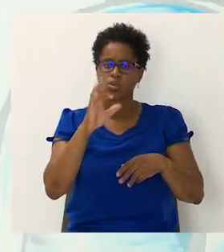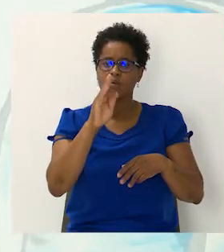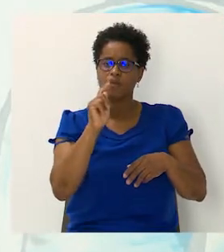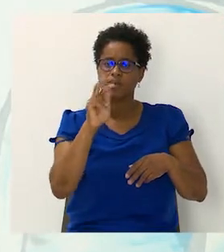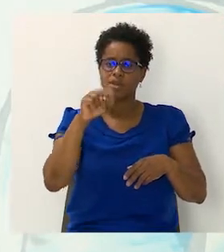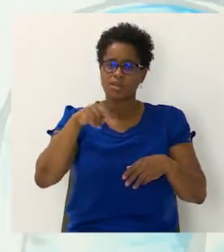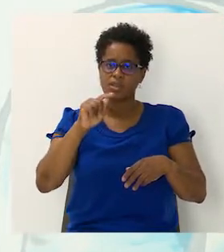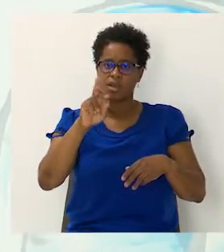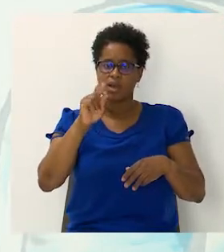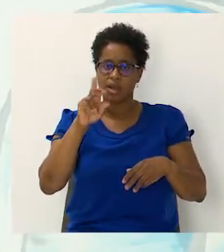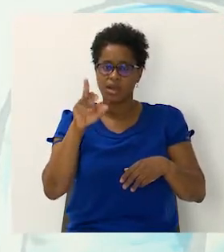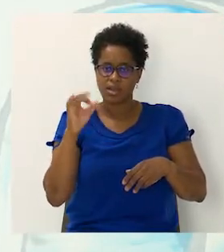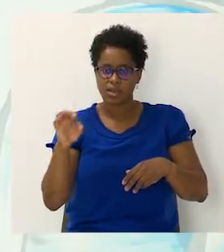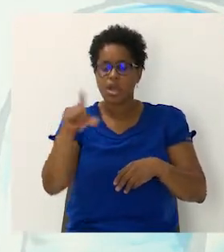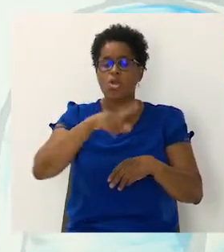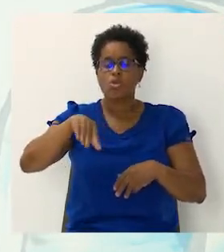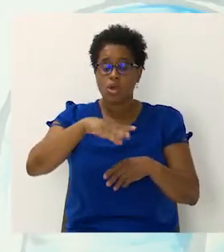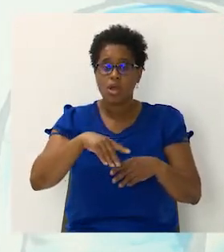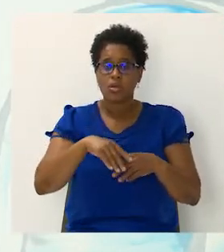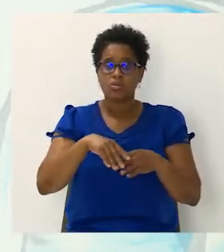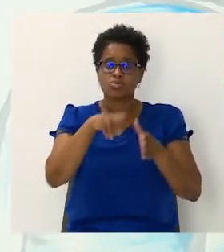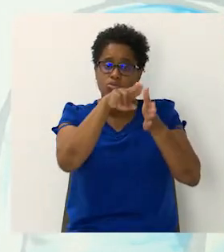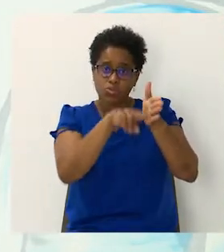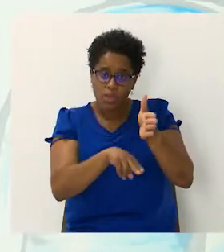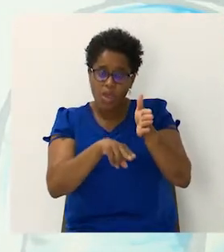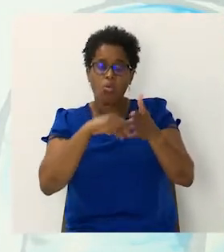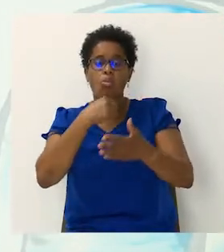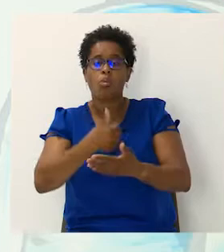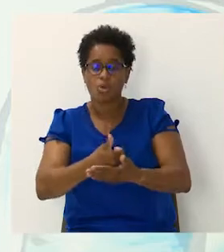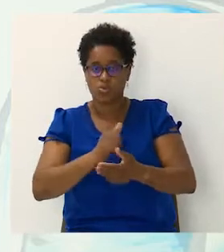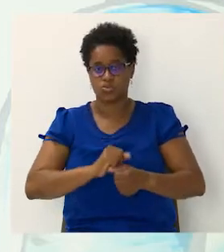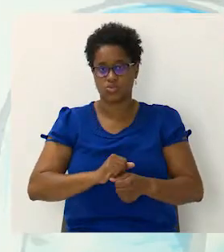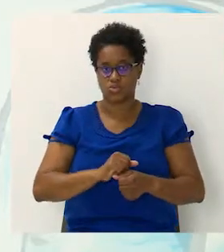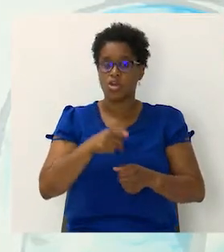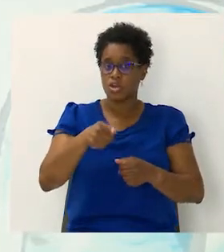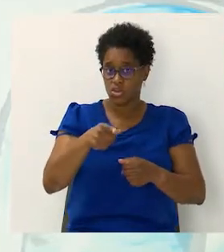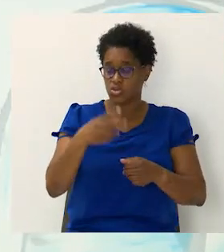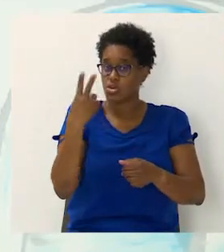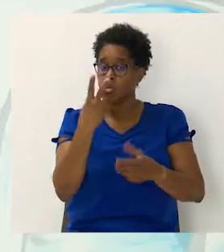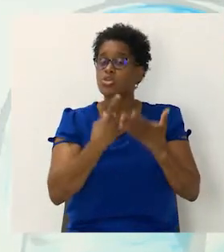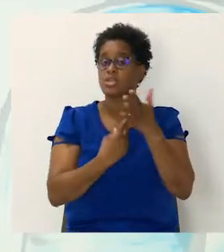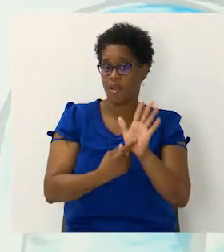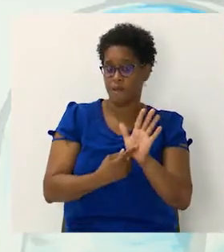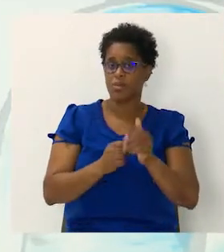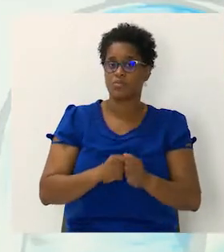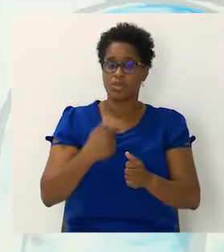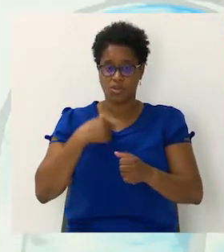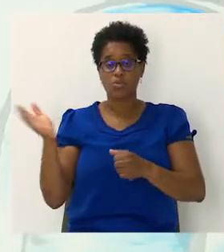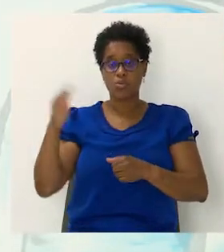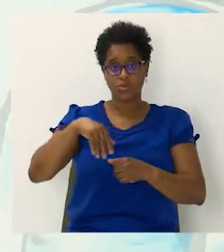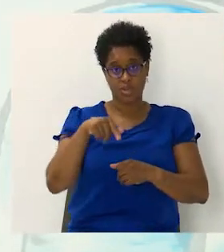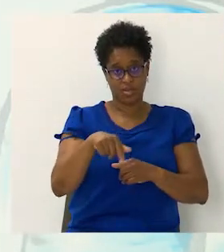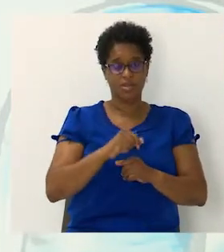câmara funerária, lugar onde se enterravam os mortos. Portanto, isto são dois exemplos que eu trouxe